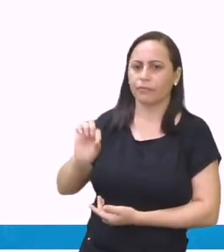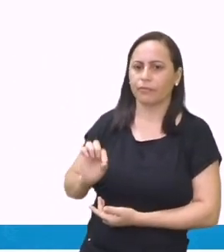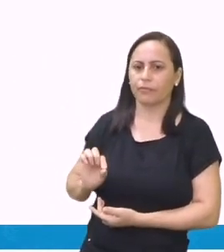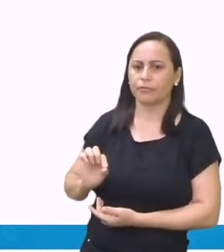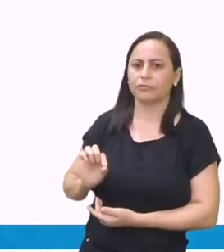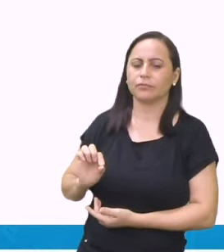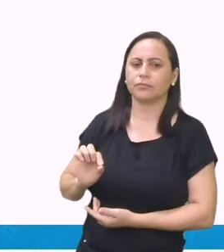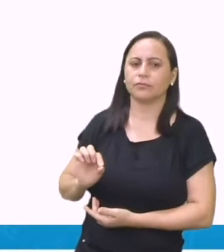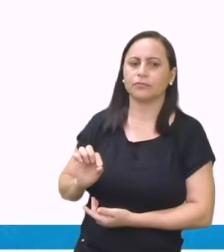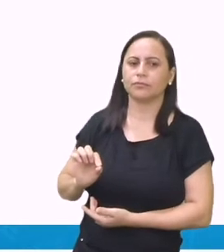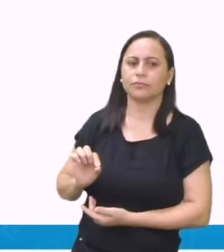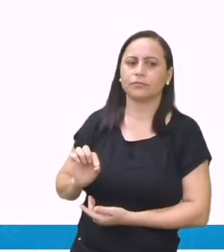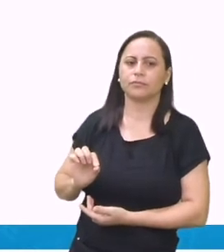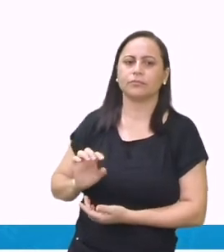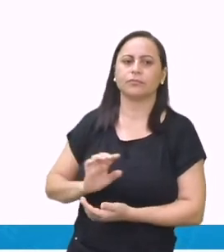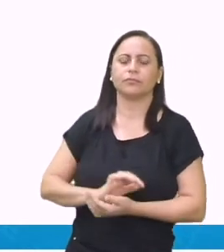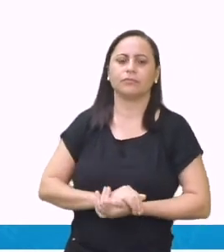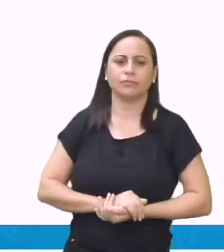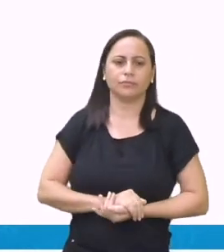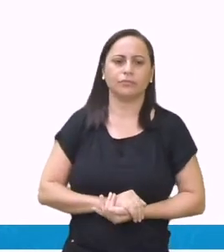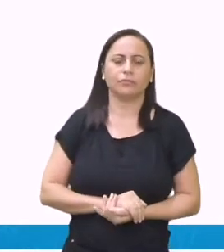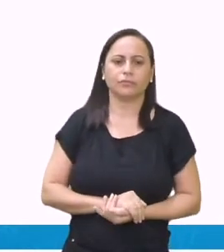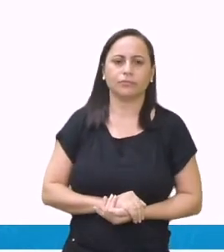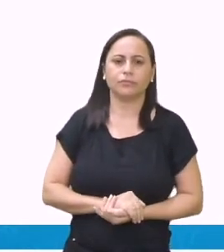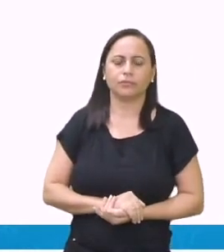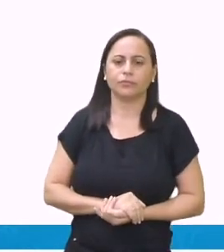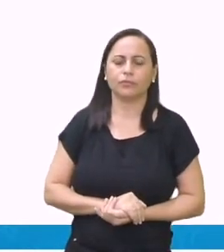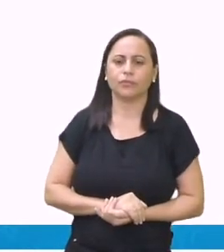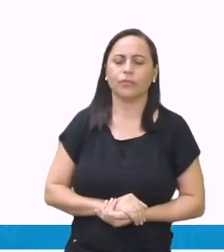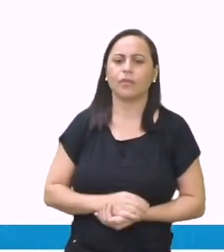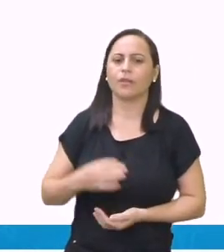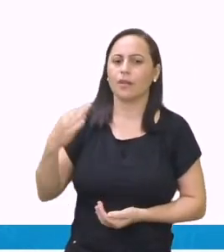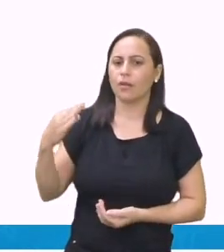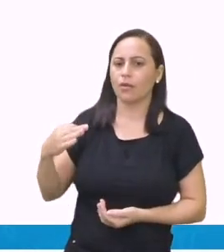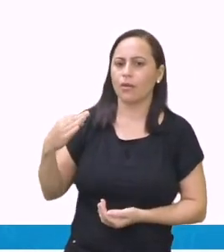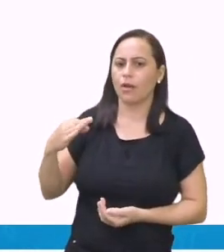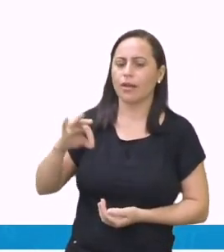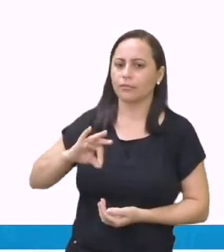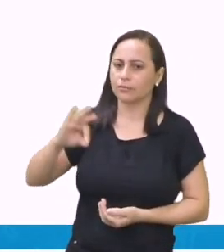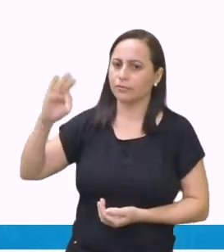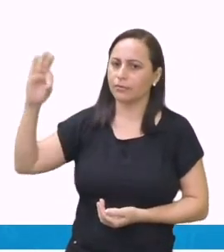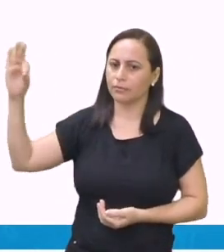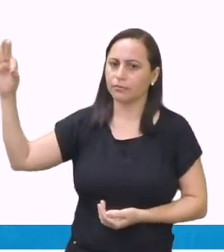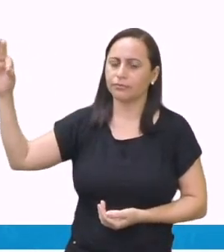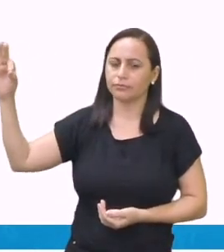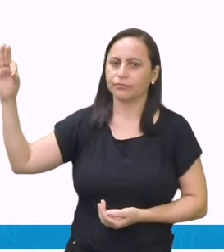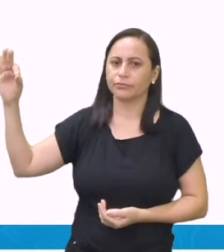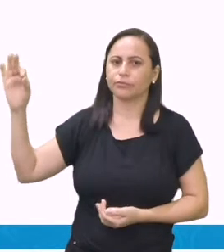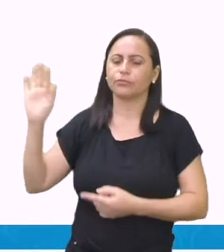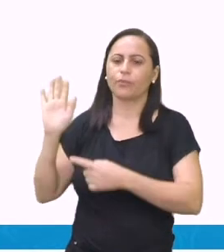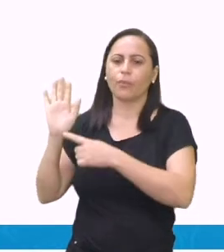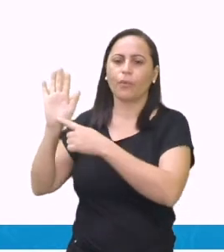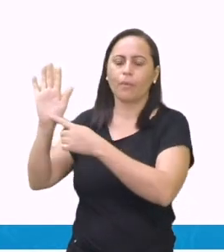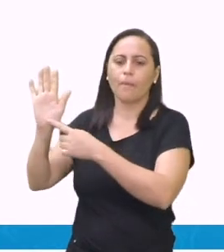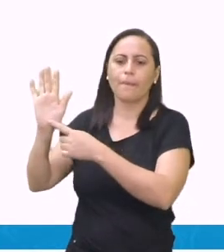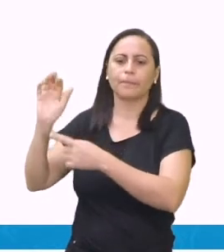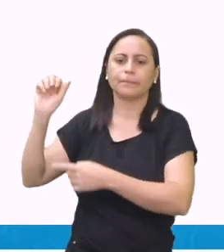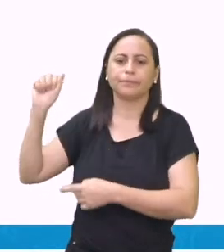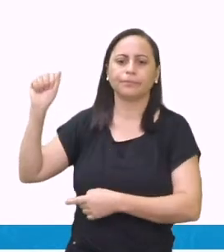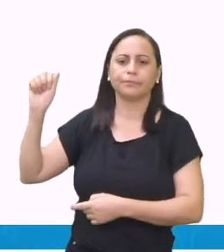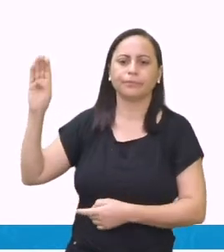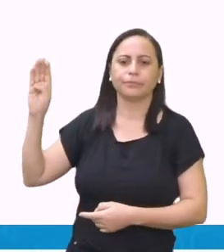essa representação até o seu número que foi representado lá no ábaco.